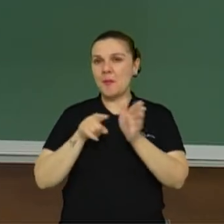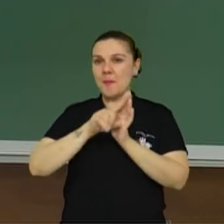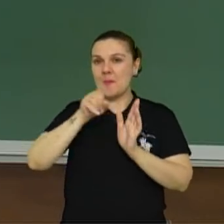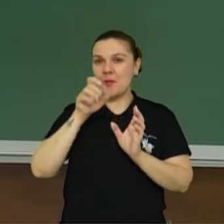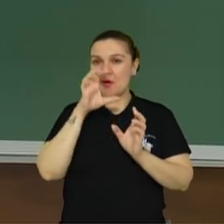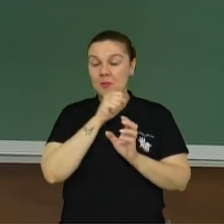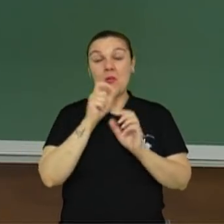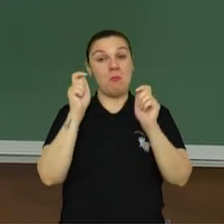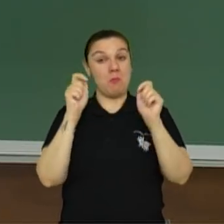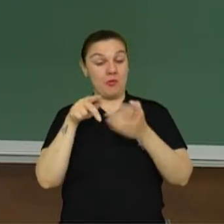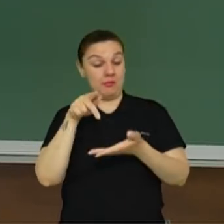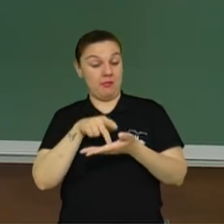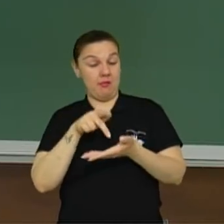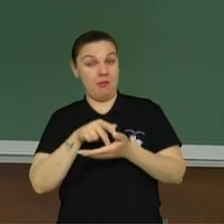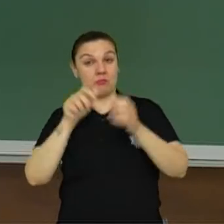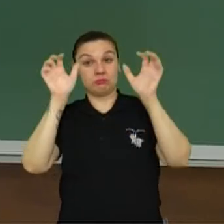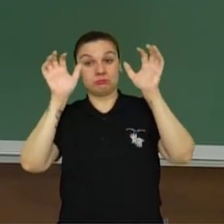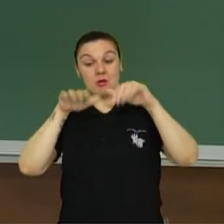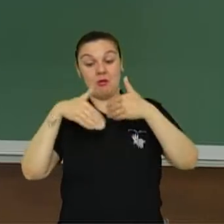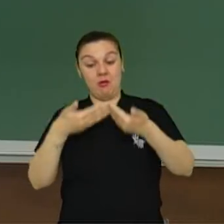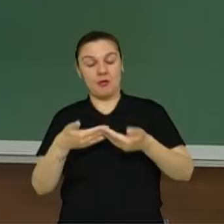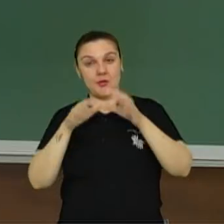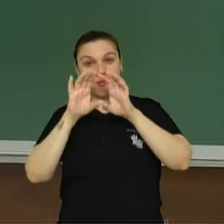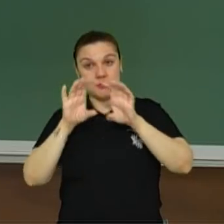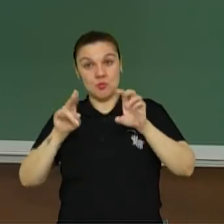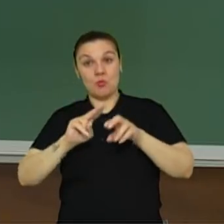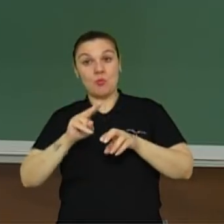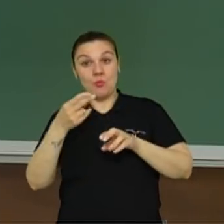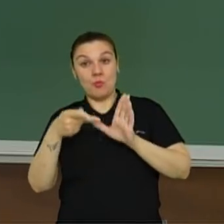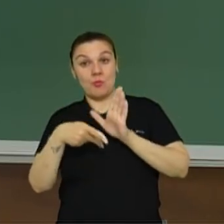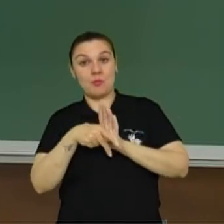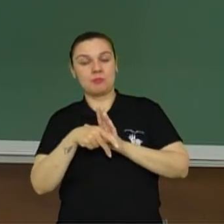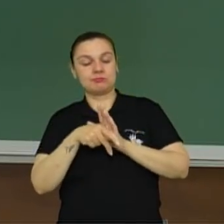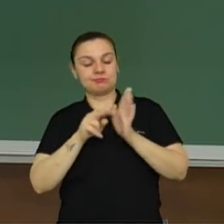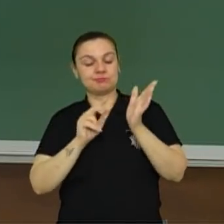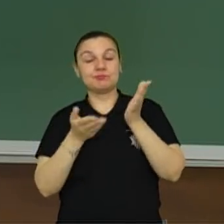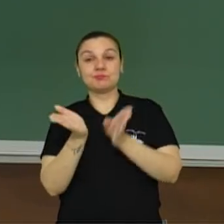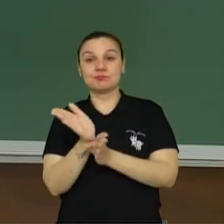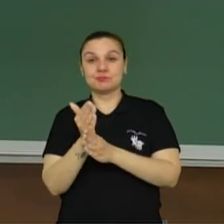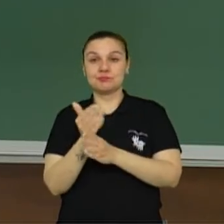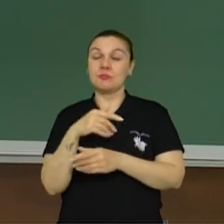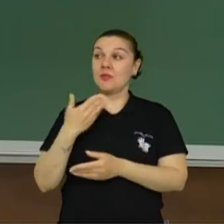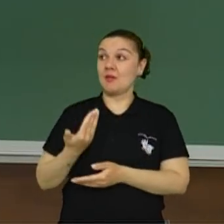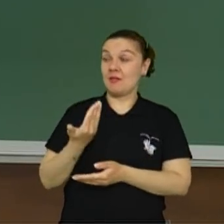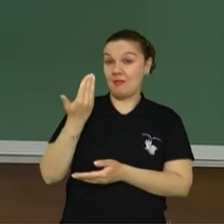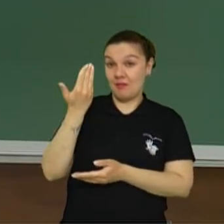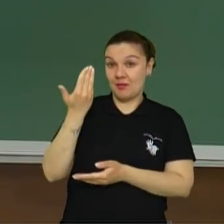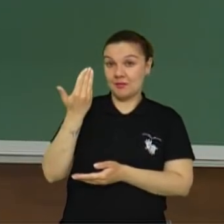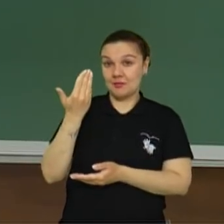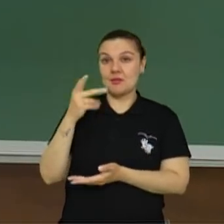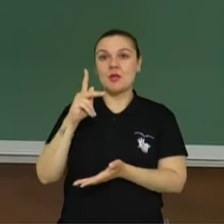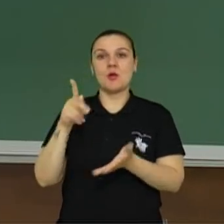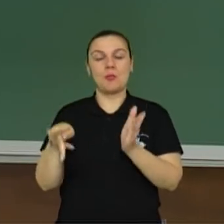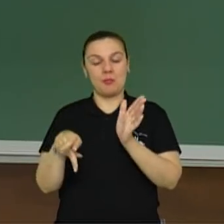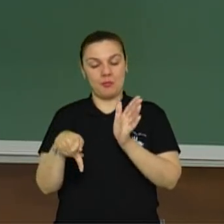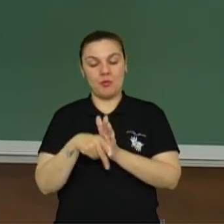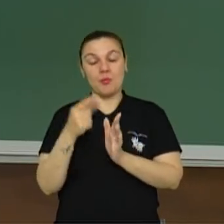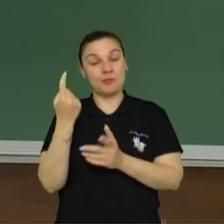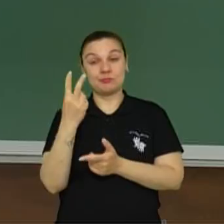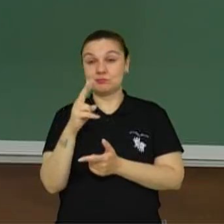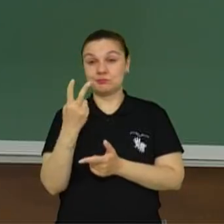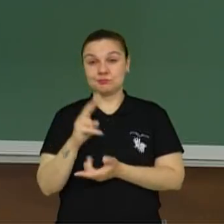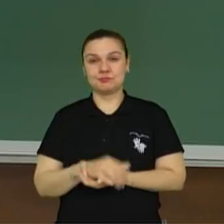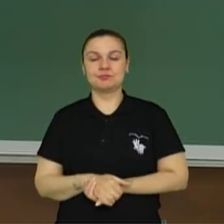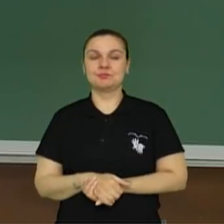Isso pode ser algo real ou pode ser colocado como sentido figurado. Nesse caso, poderiam ser os dois